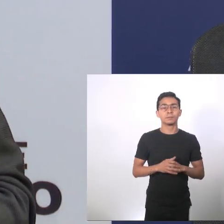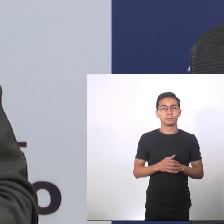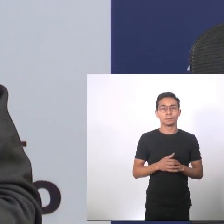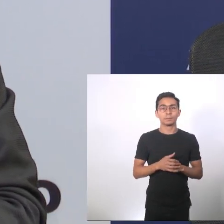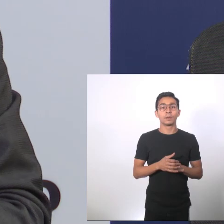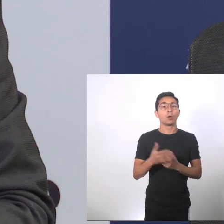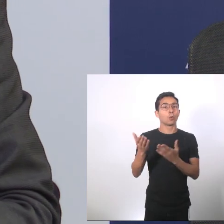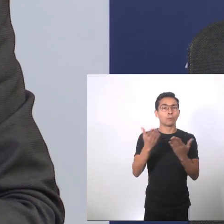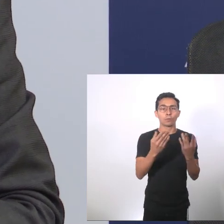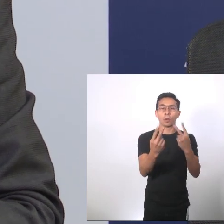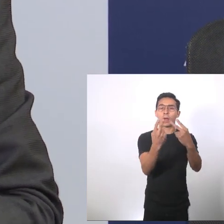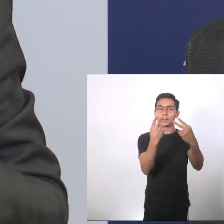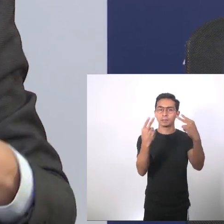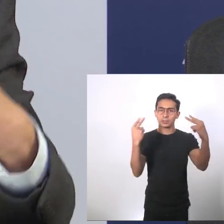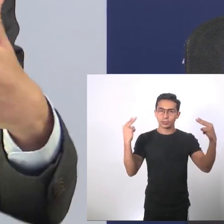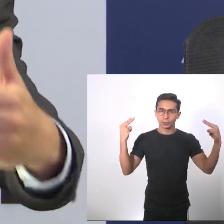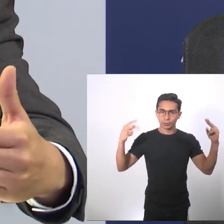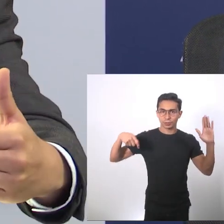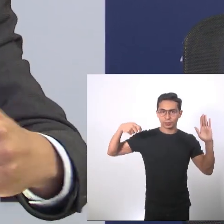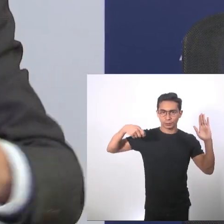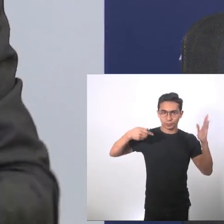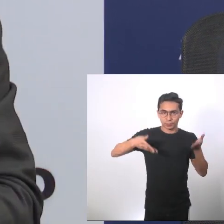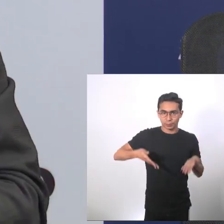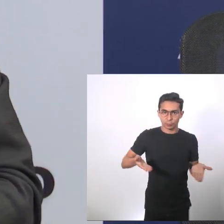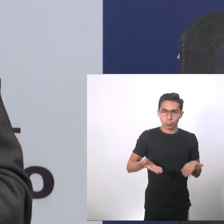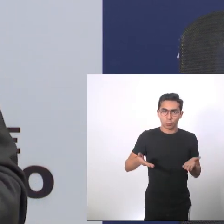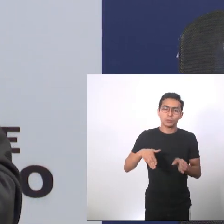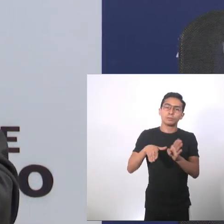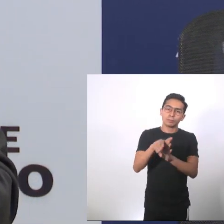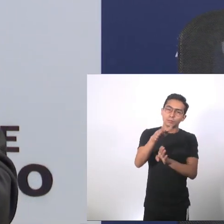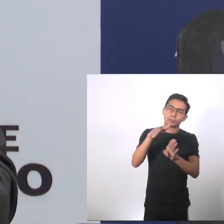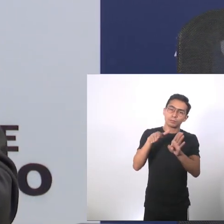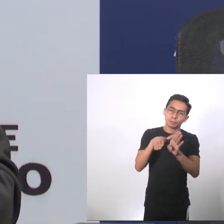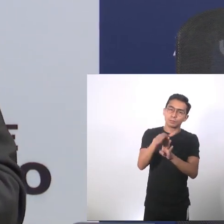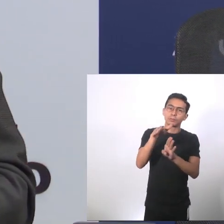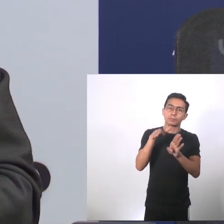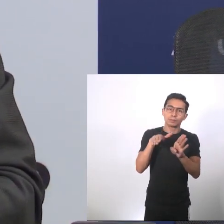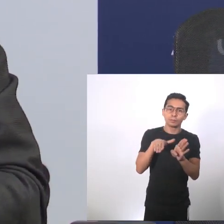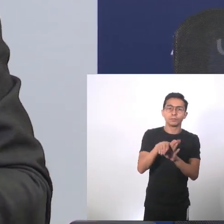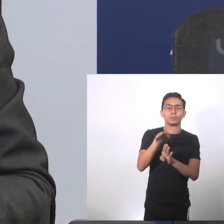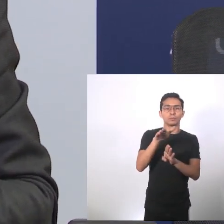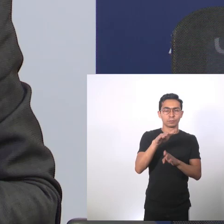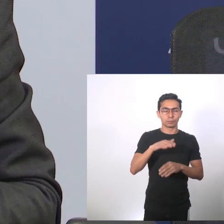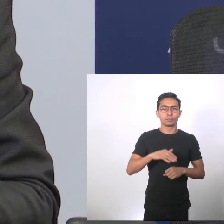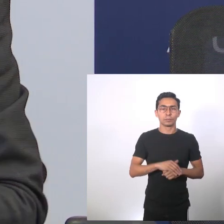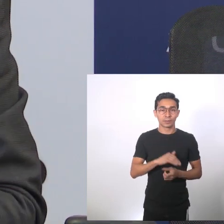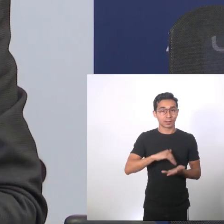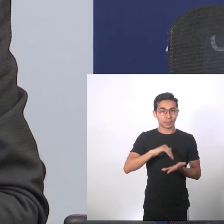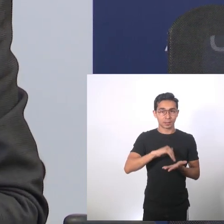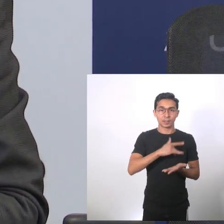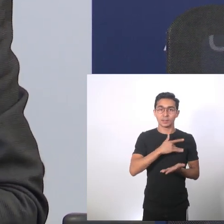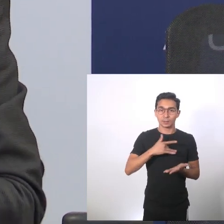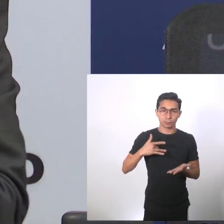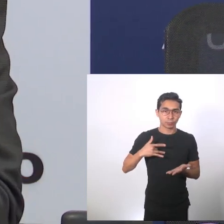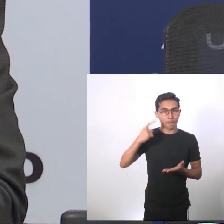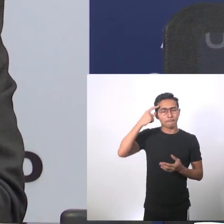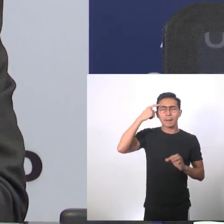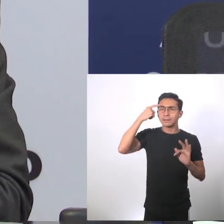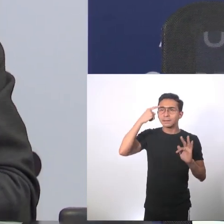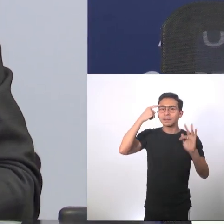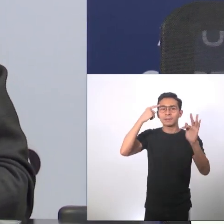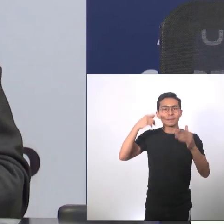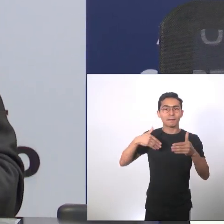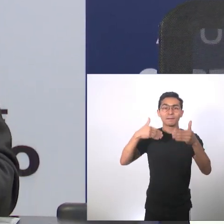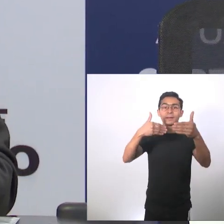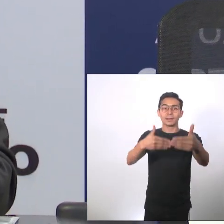essa orientação e na vanguarda da Secretaria Municipal de Saúde. Como diria o prefeito Bruno Covas